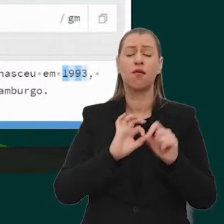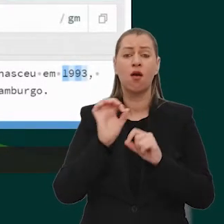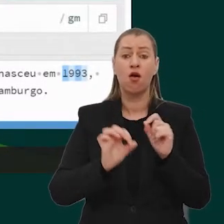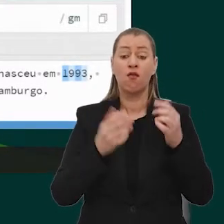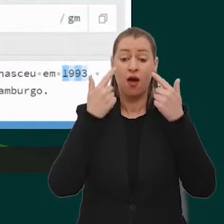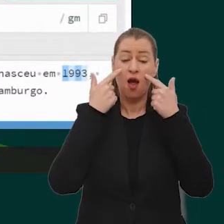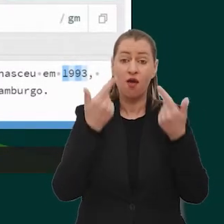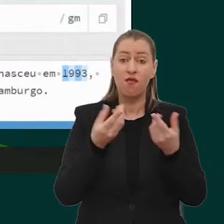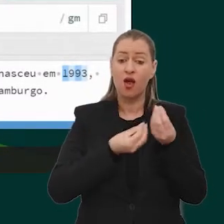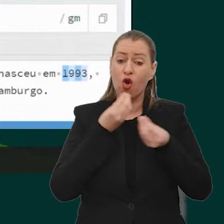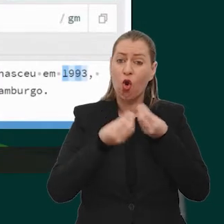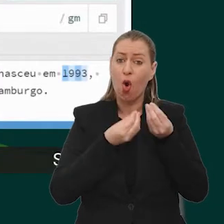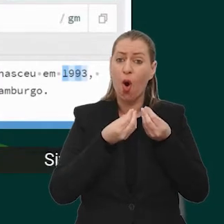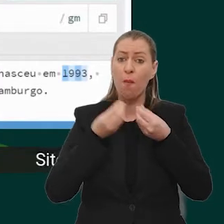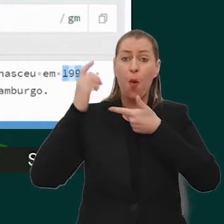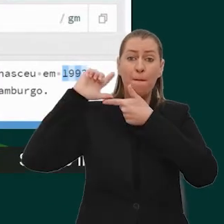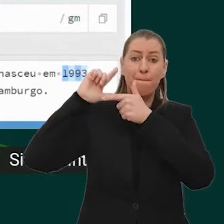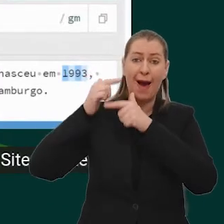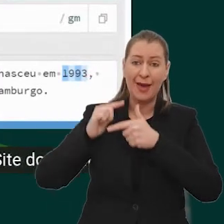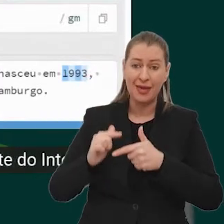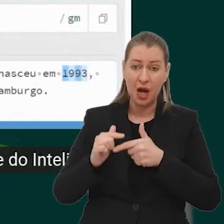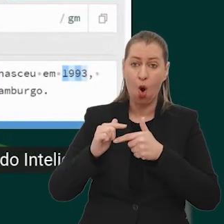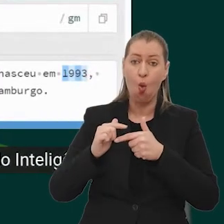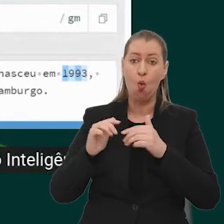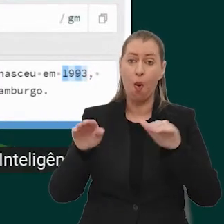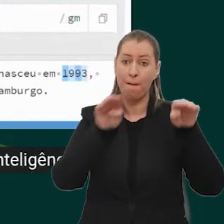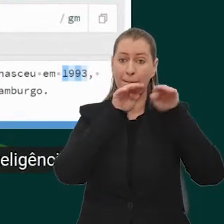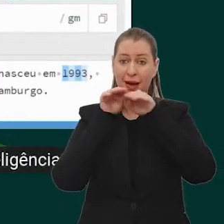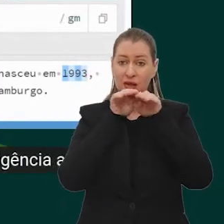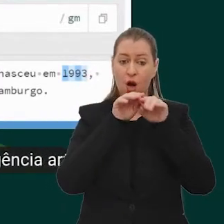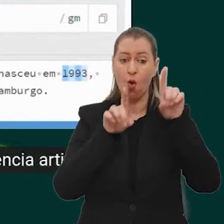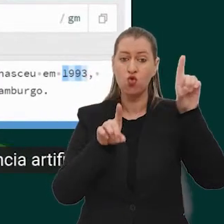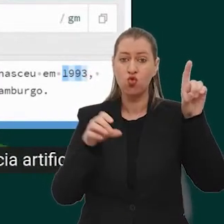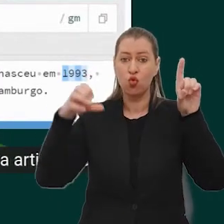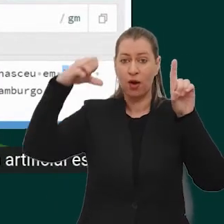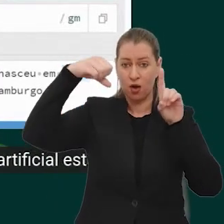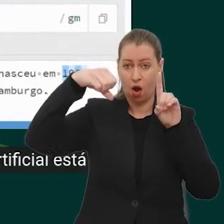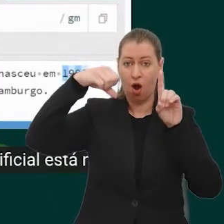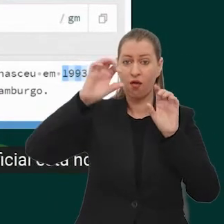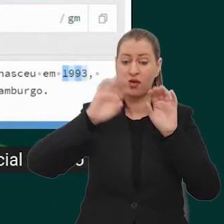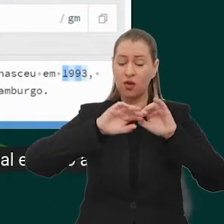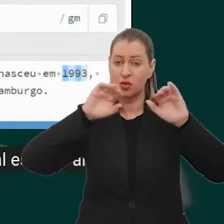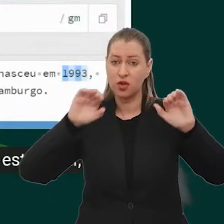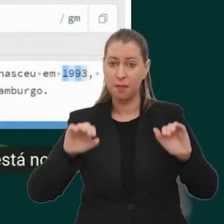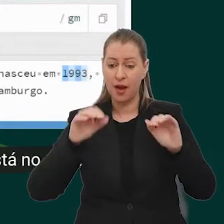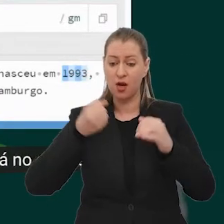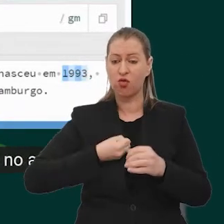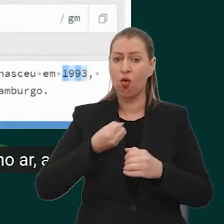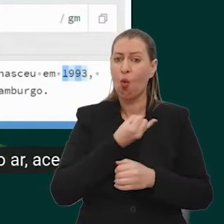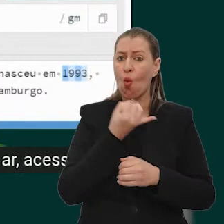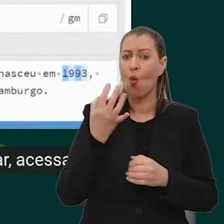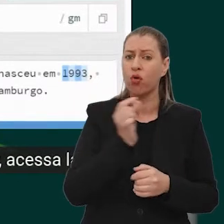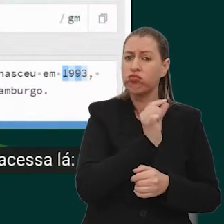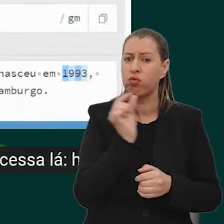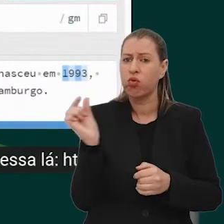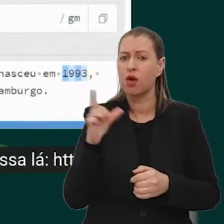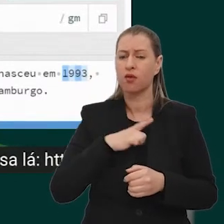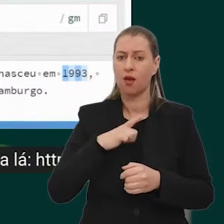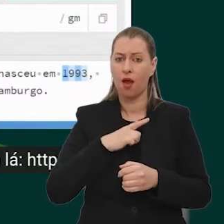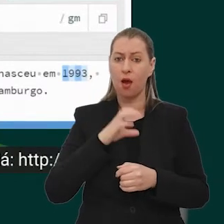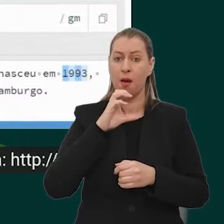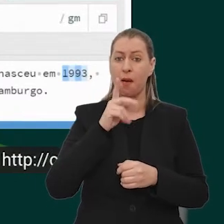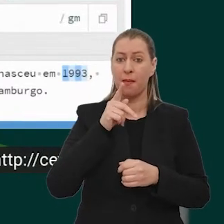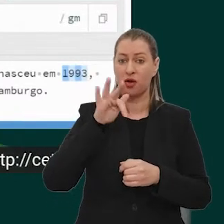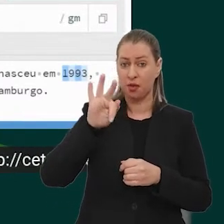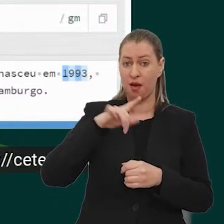definindo um padrão, ou seja, o padrão aqui é que o número vai de 1 a 9, separando aquele número, vendo quantos caracteres tem, porque o meu CPF